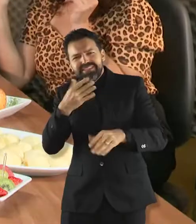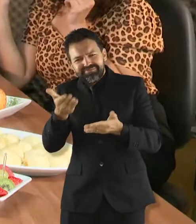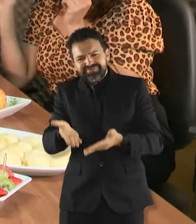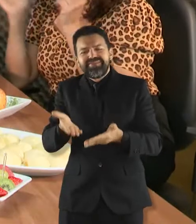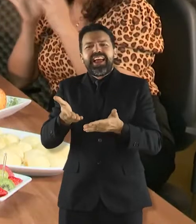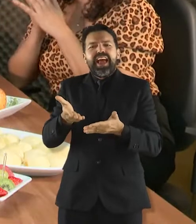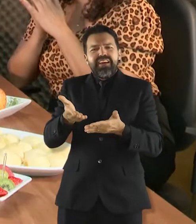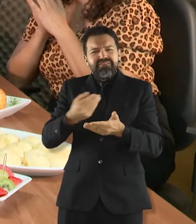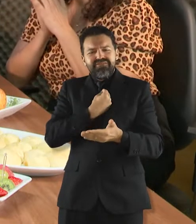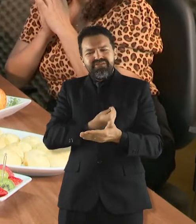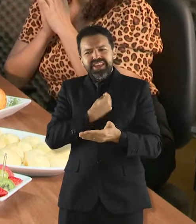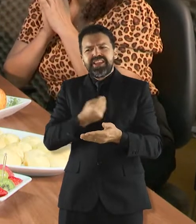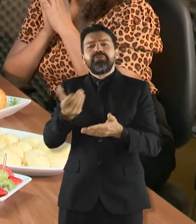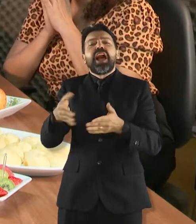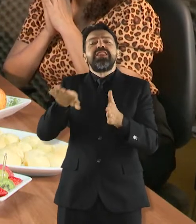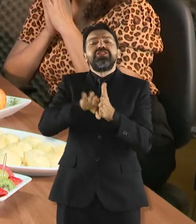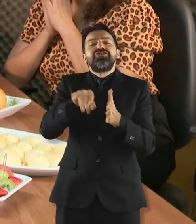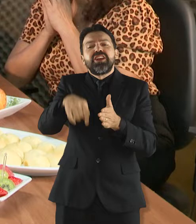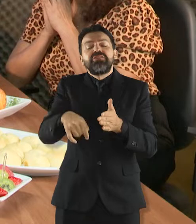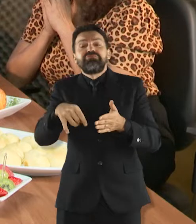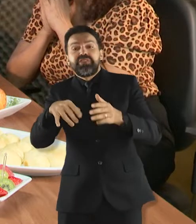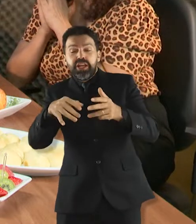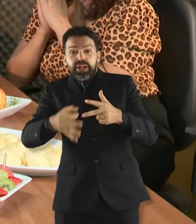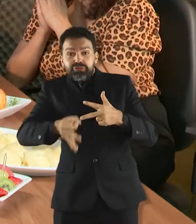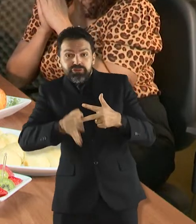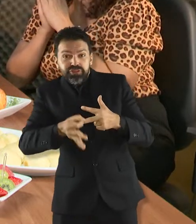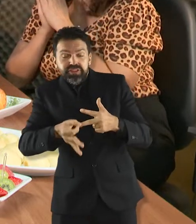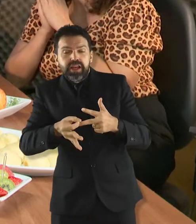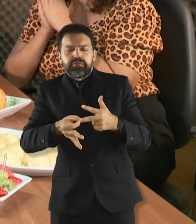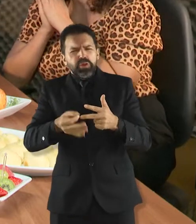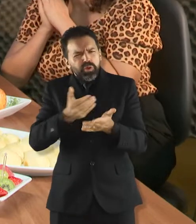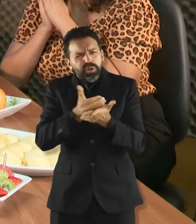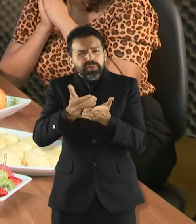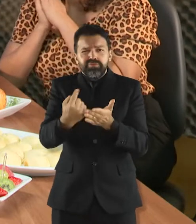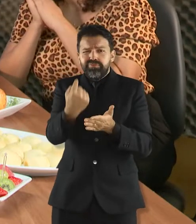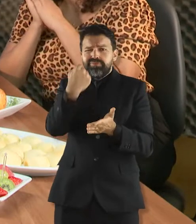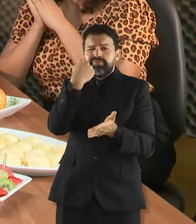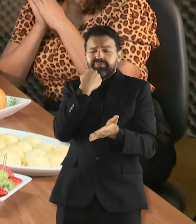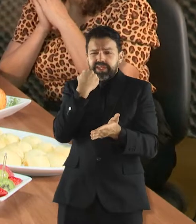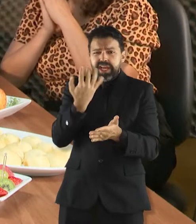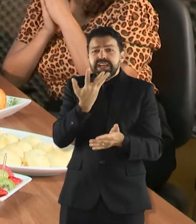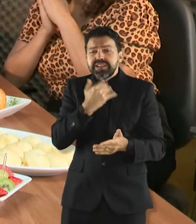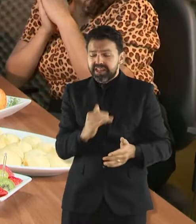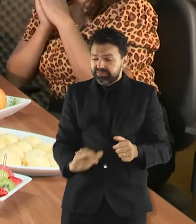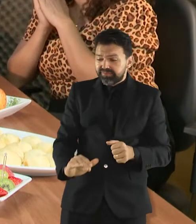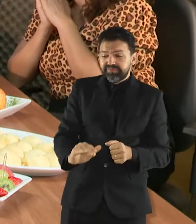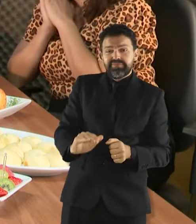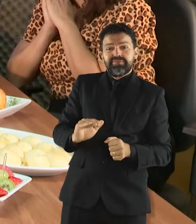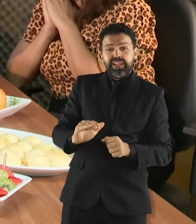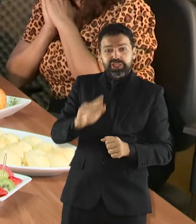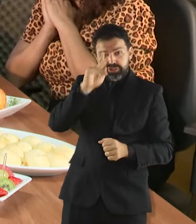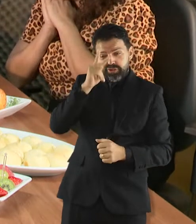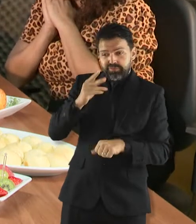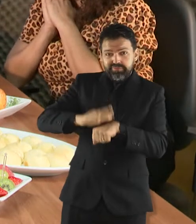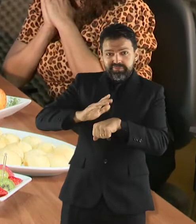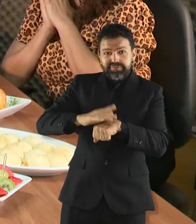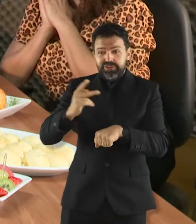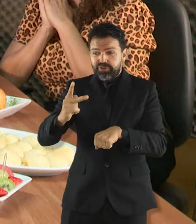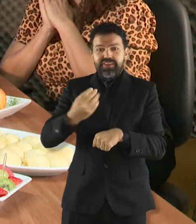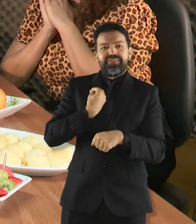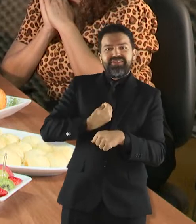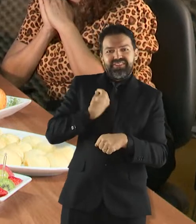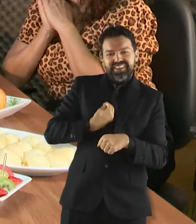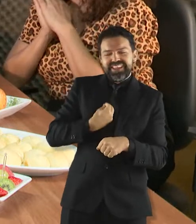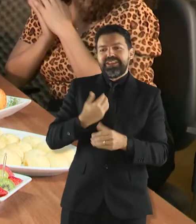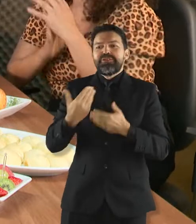até você chegar aqui no Judiciário? Primeiro começando com a sua infância, minha amiga. Conta pra gente aí a sua história de vida, como era na